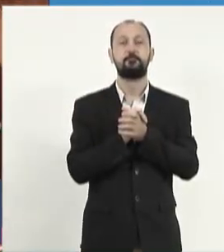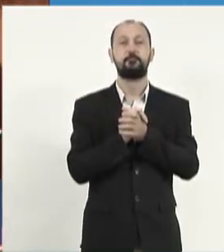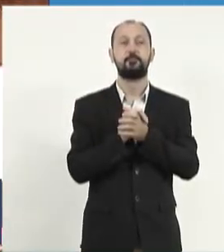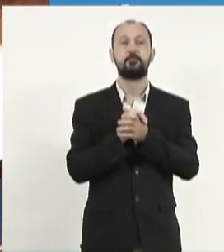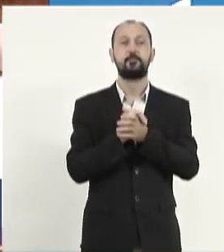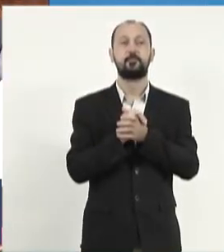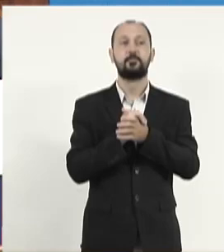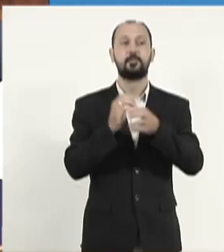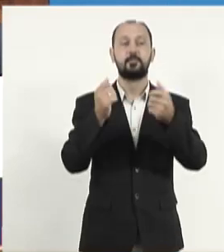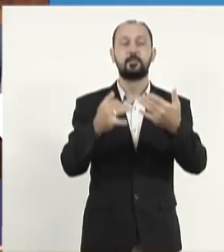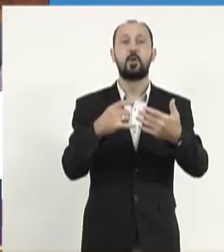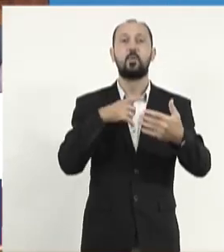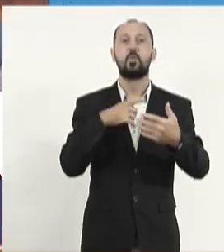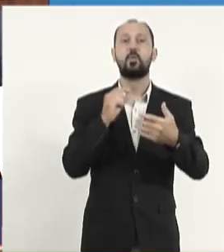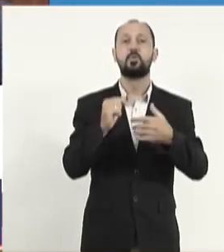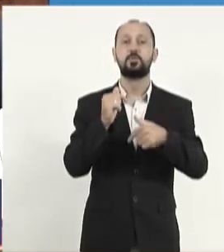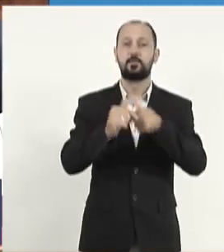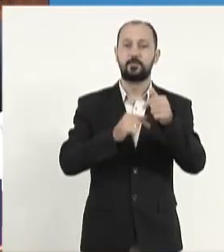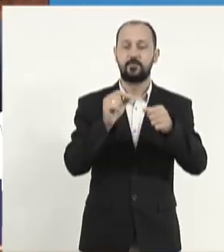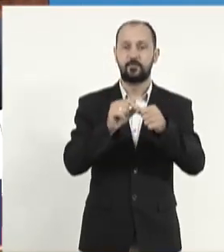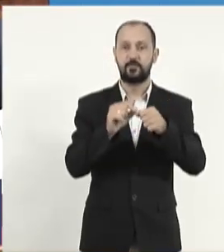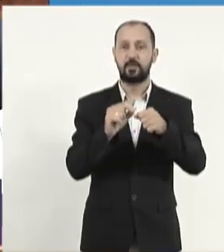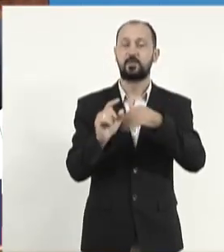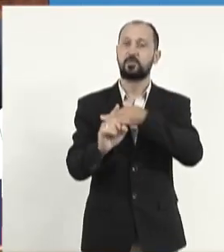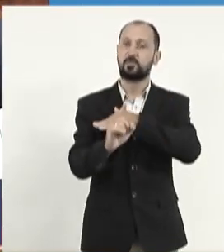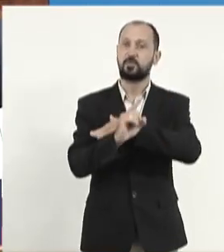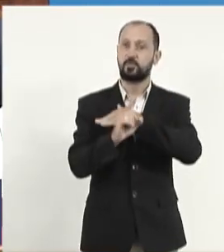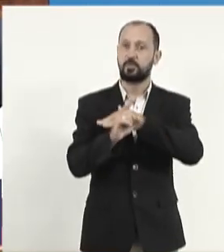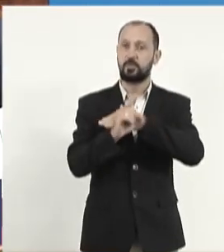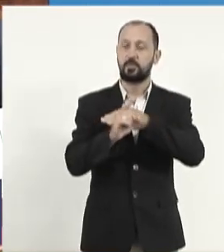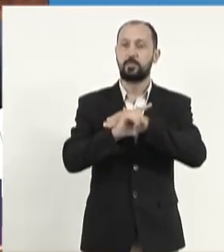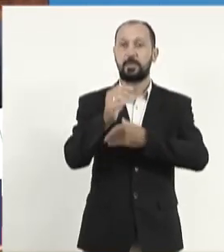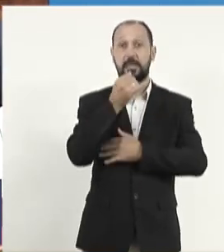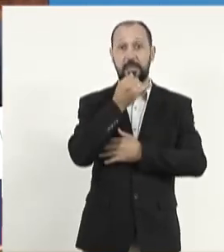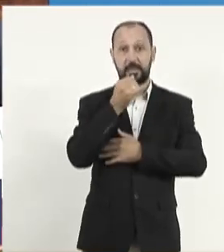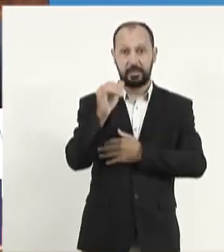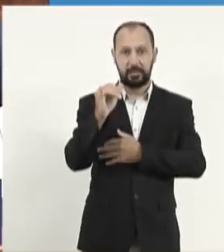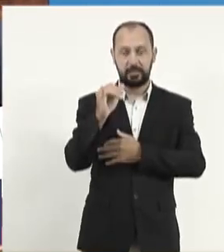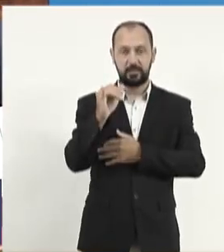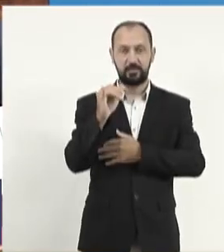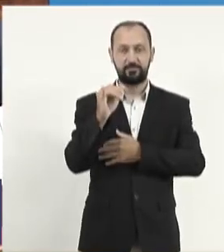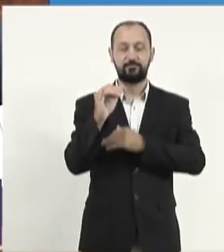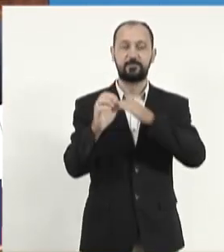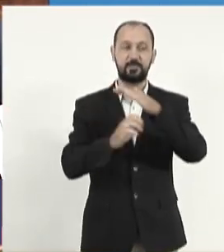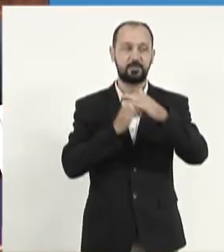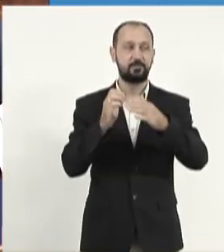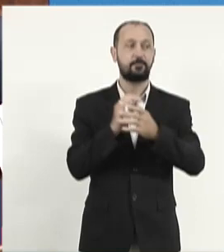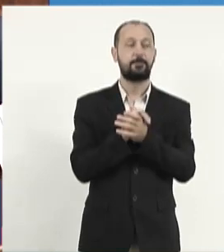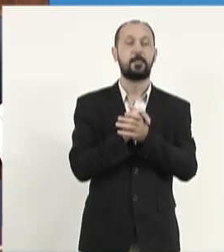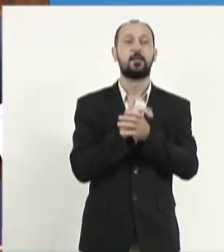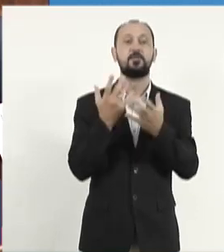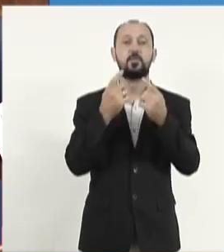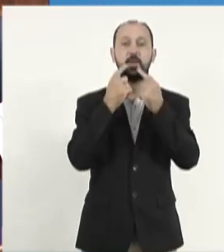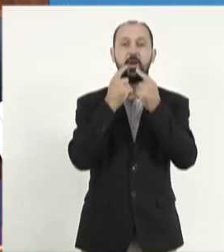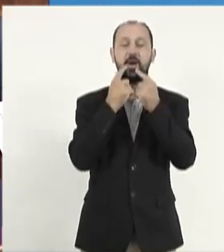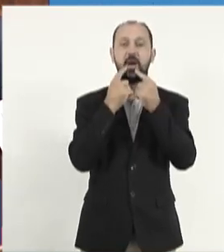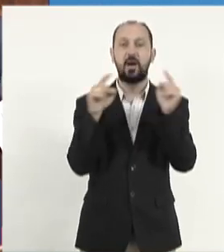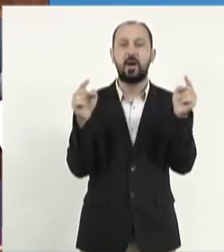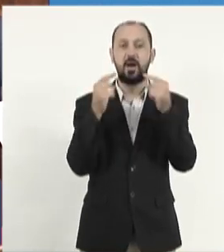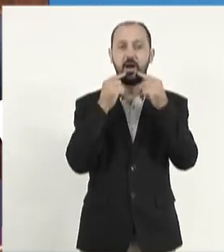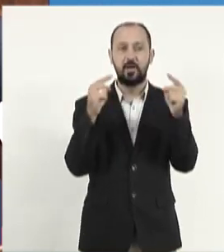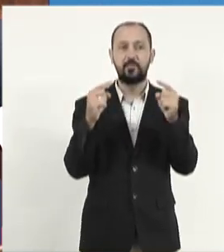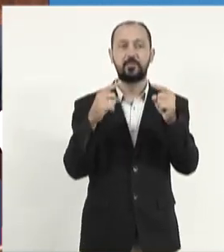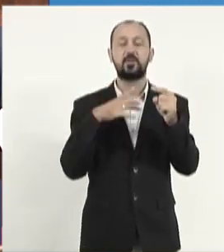sobre os serviços prestados pela Energisa aqui no Mato Grosso do Sul e sobre as reclamações que